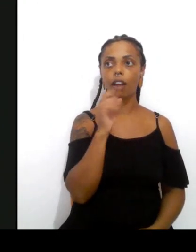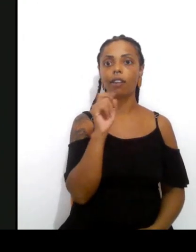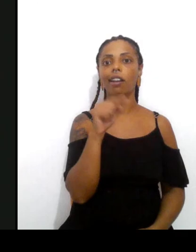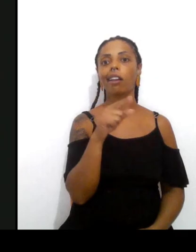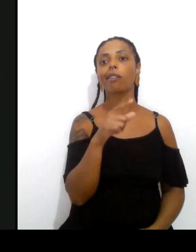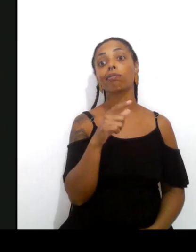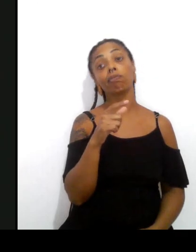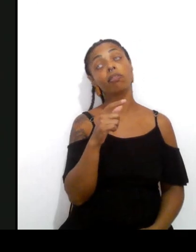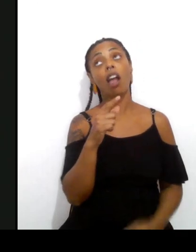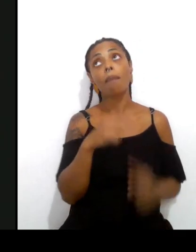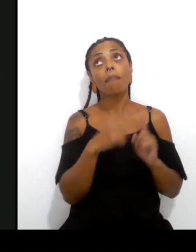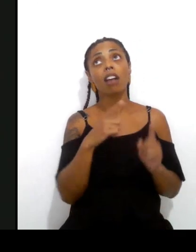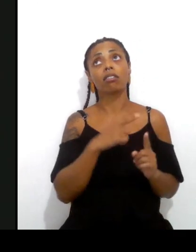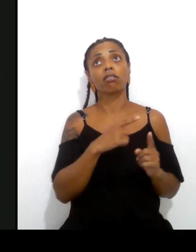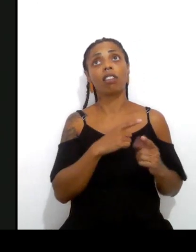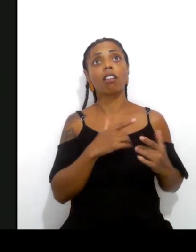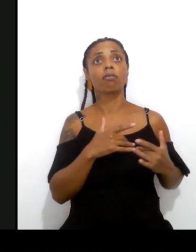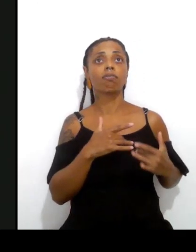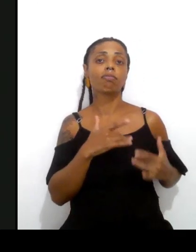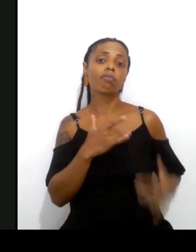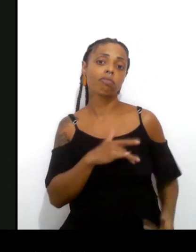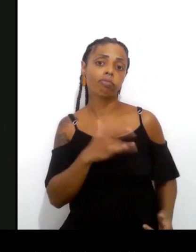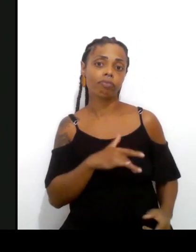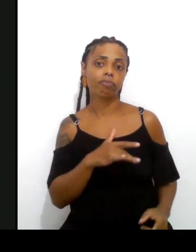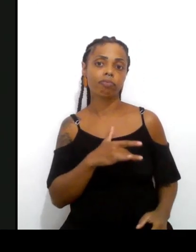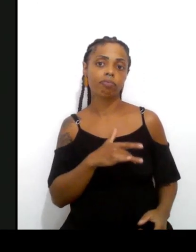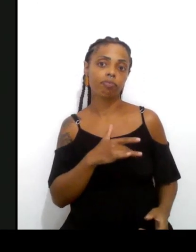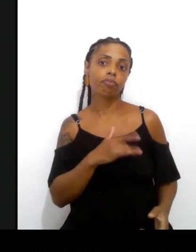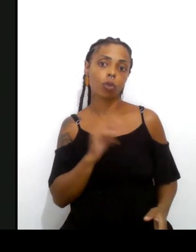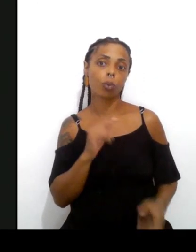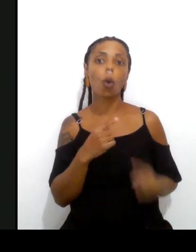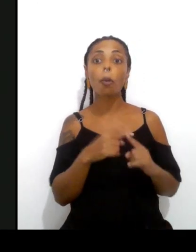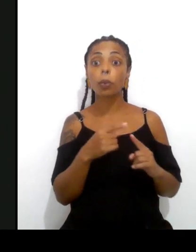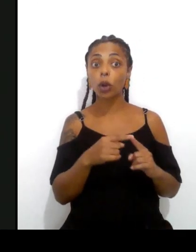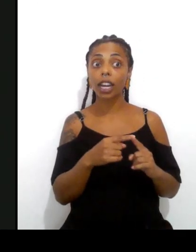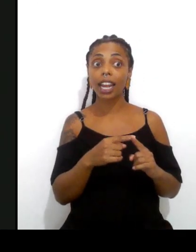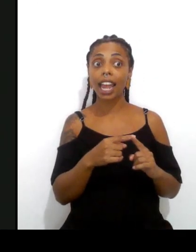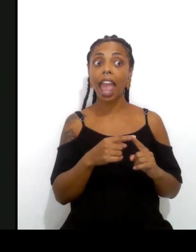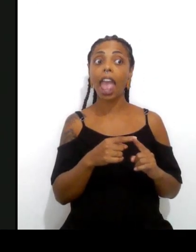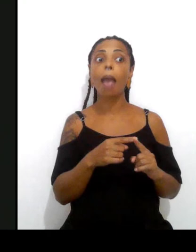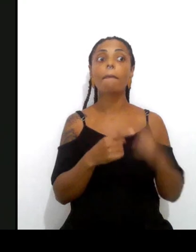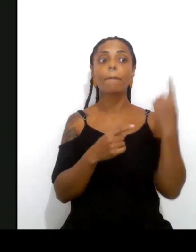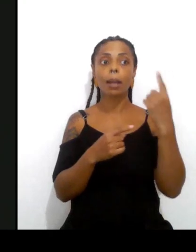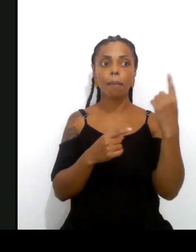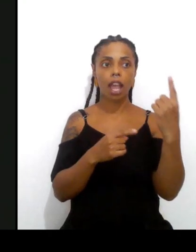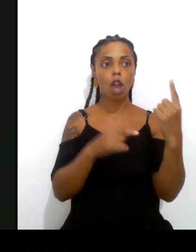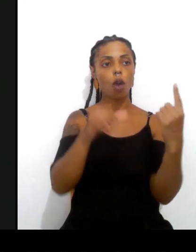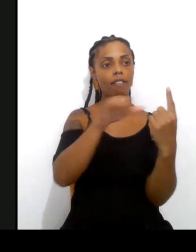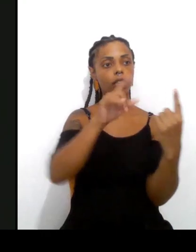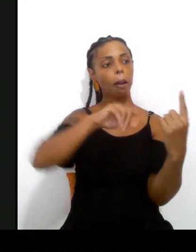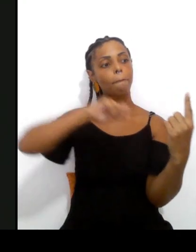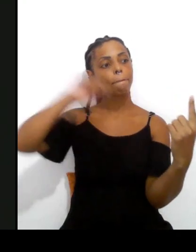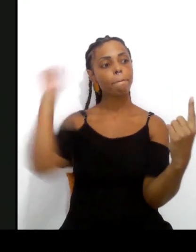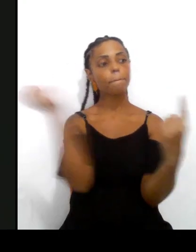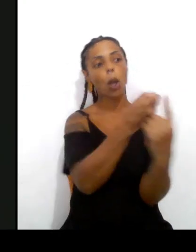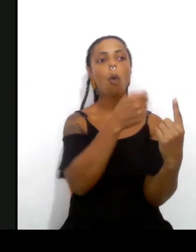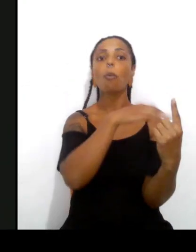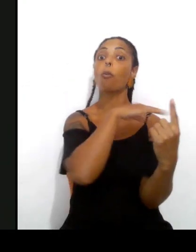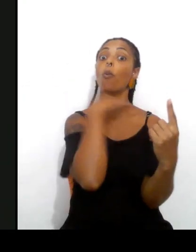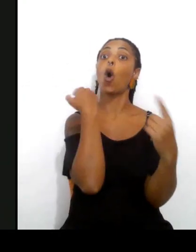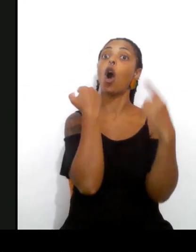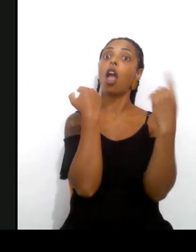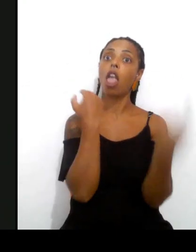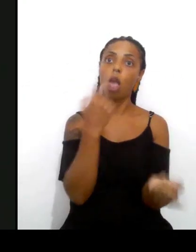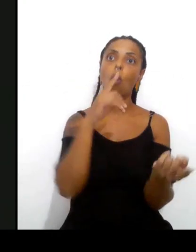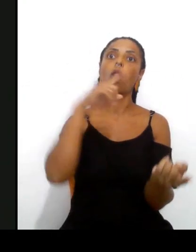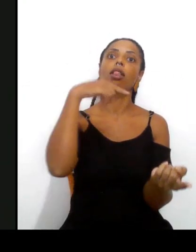uma certa Piedade porque o a vítima era morta como a paulada comparando com as